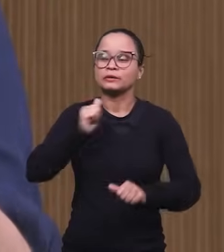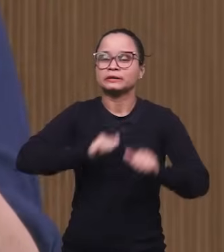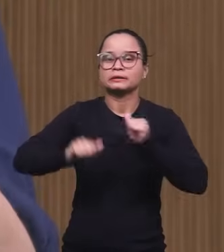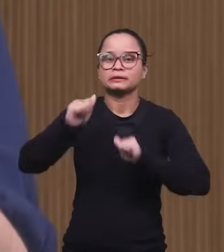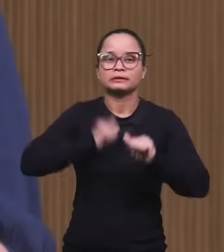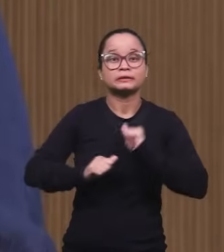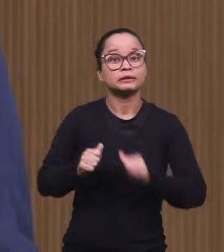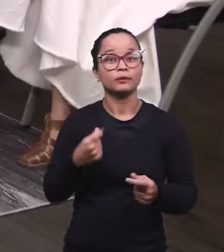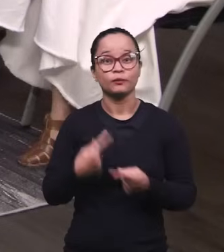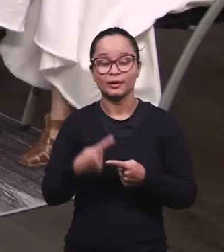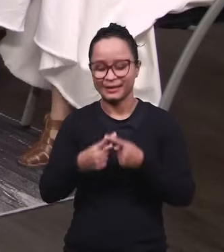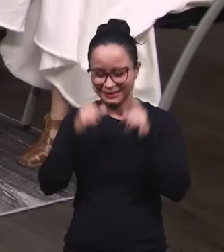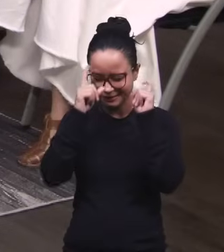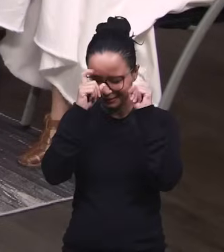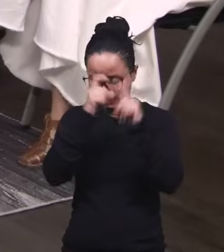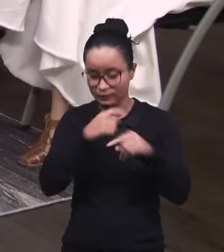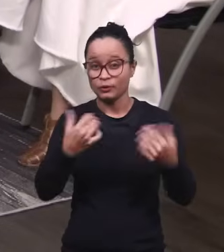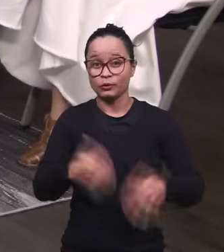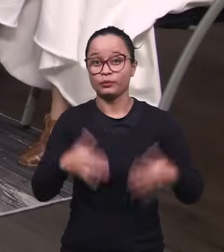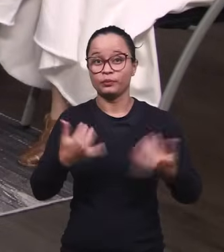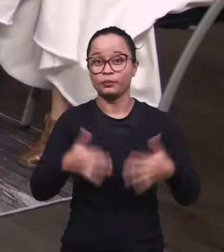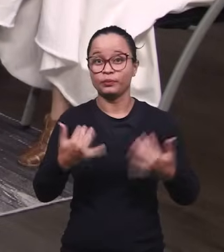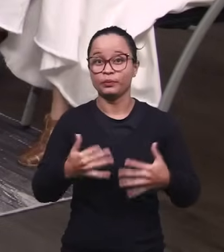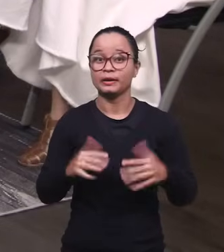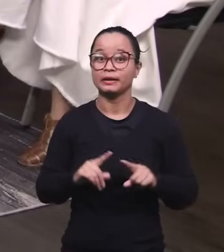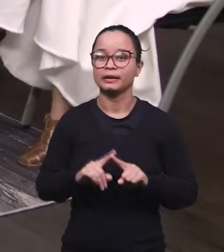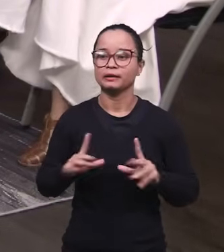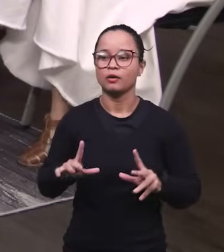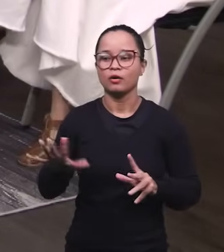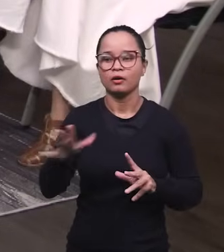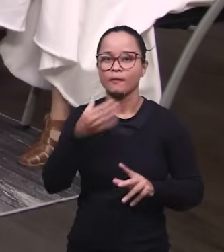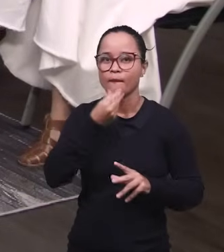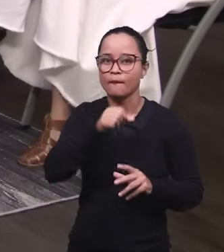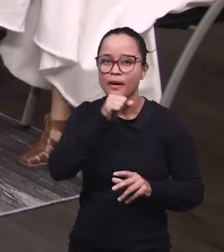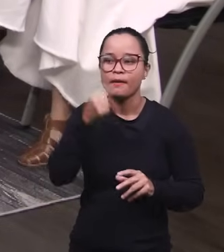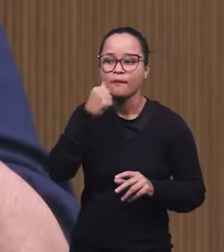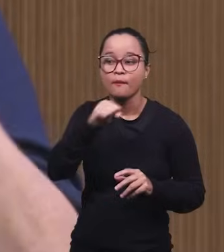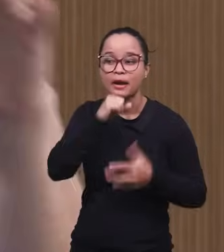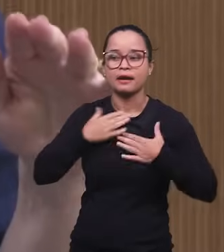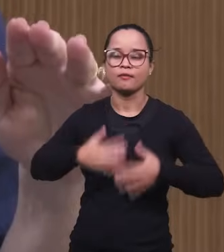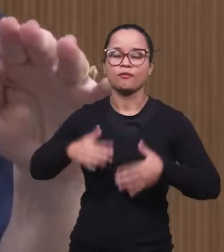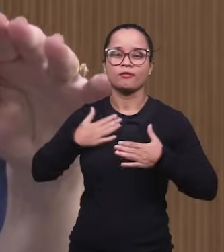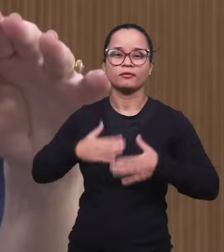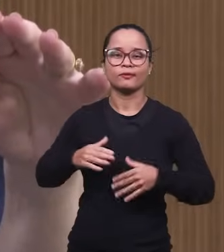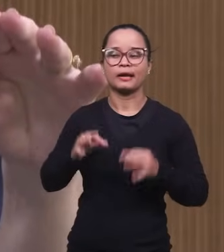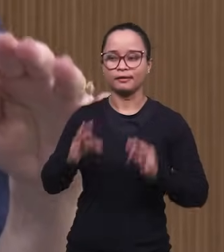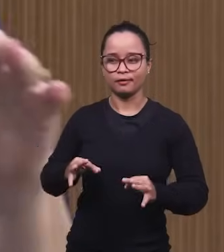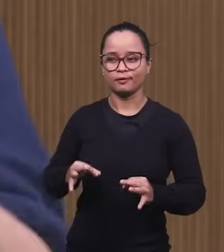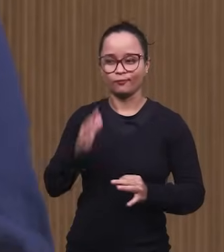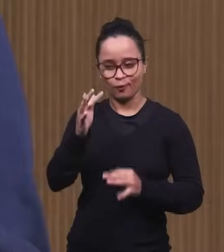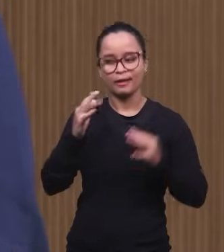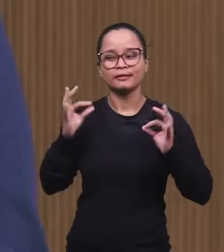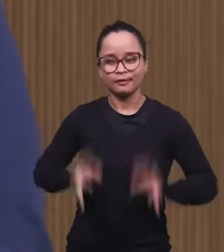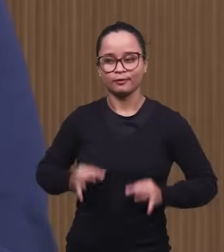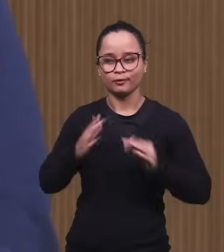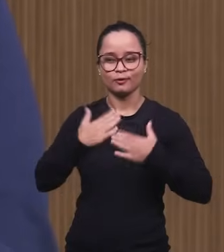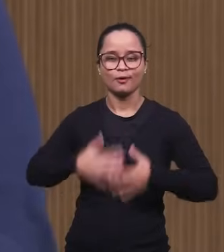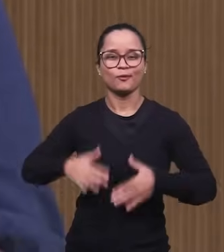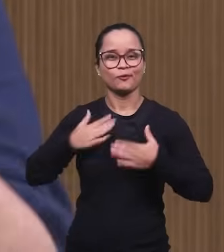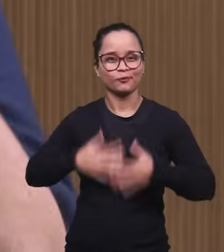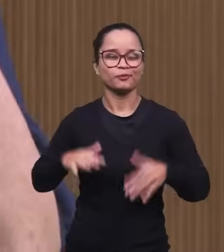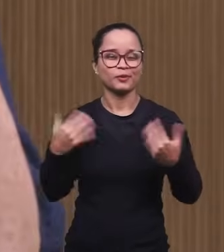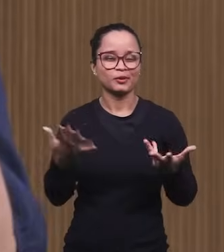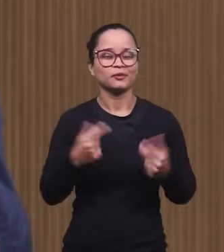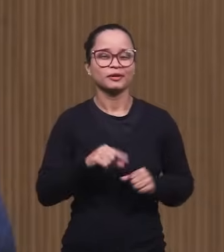é aquele momento difícil, muito difícil. Então, pais, se acalmem. vai dar tudo certo. Tá? Então,